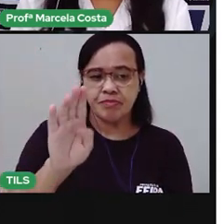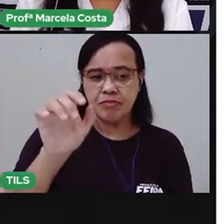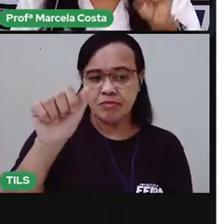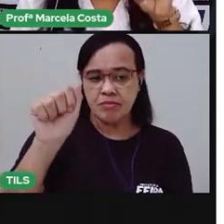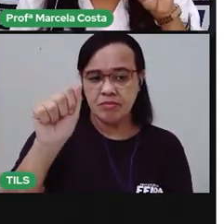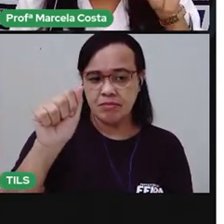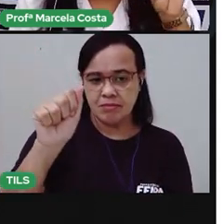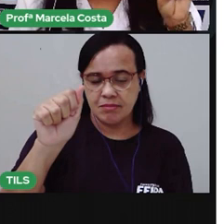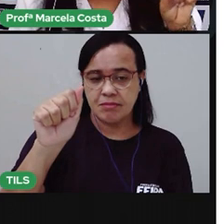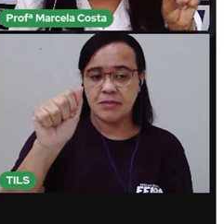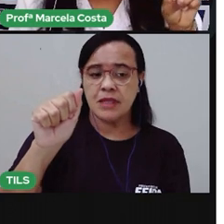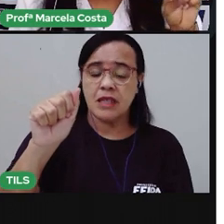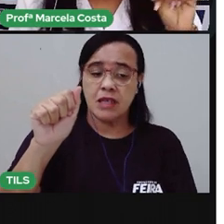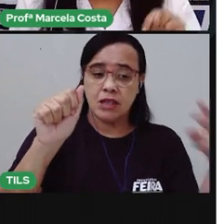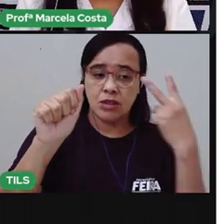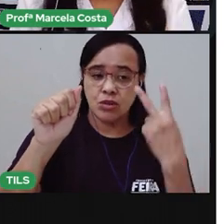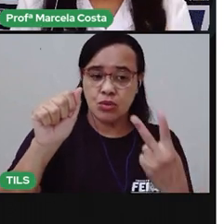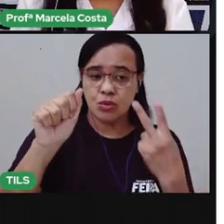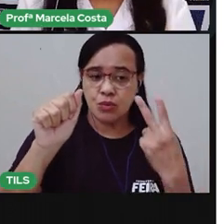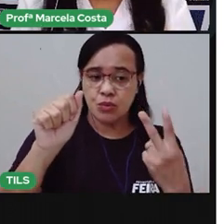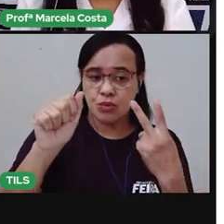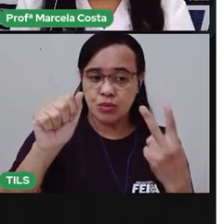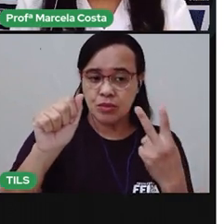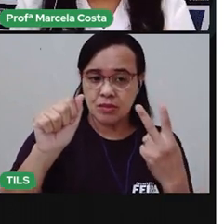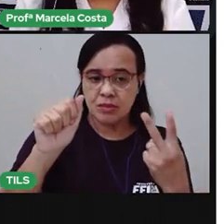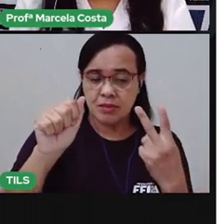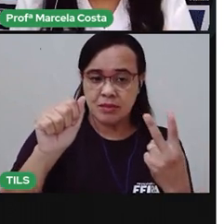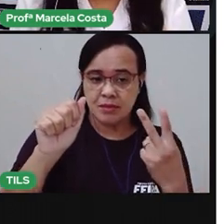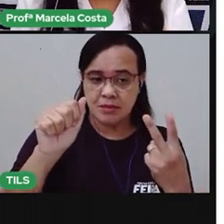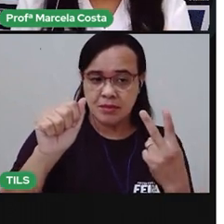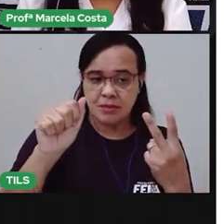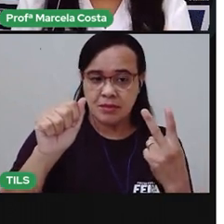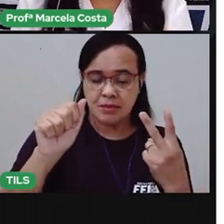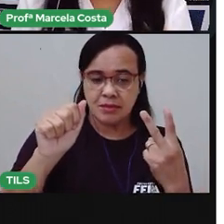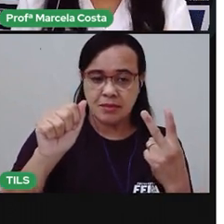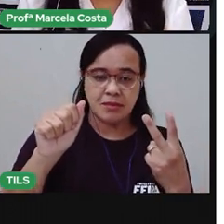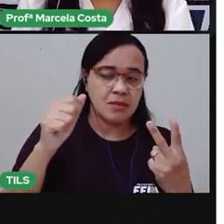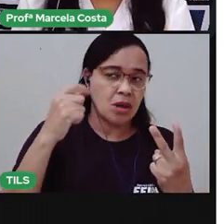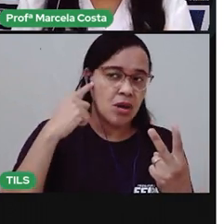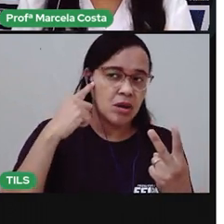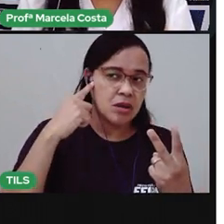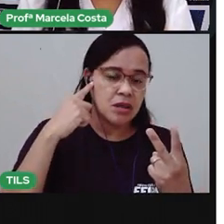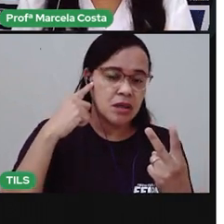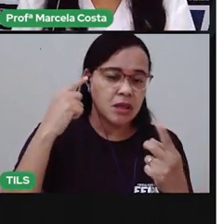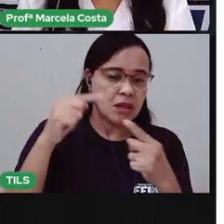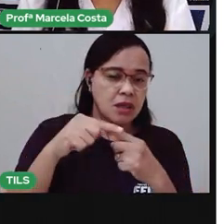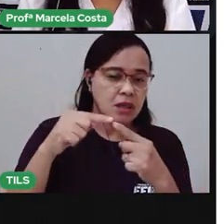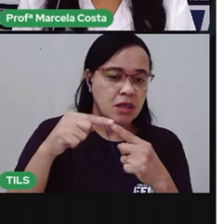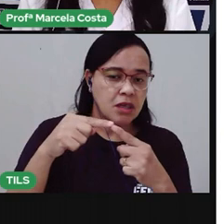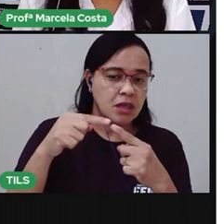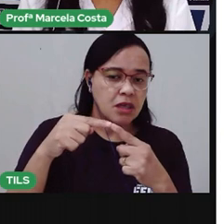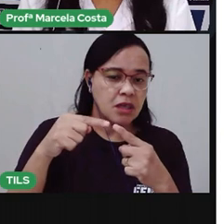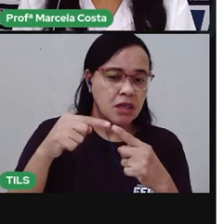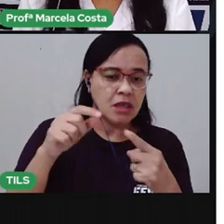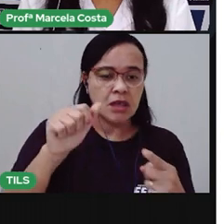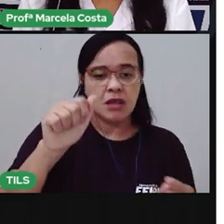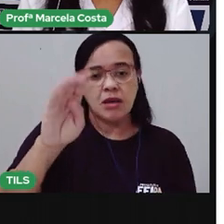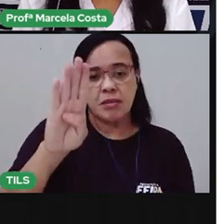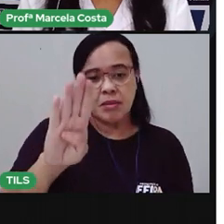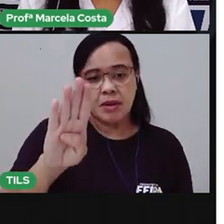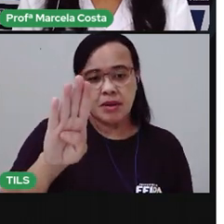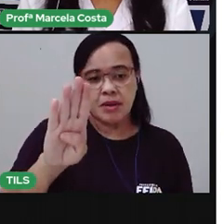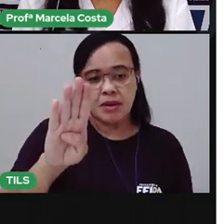com a duas letrinhas que juntas estão formando um som do bar o bebê